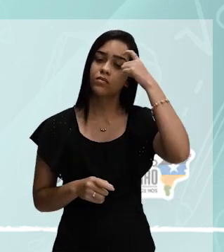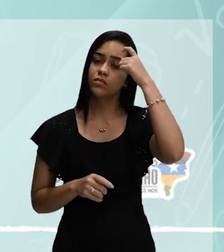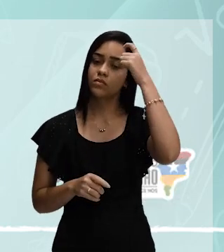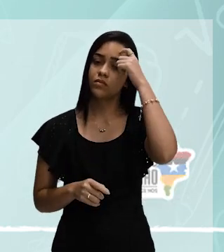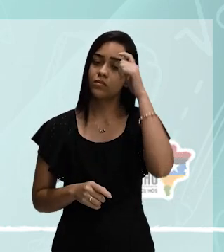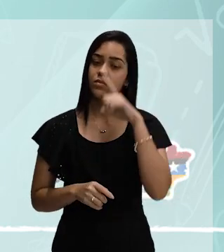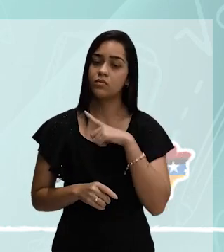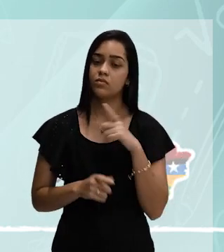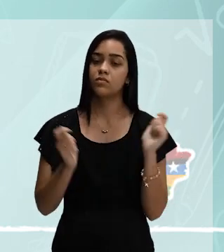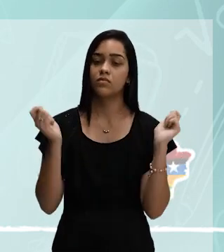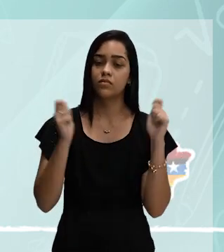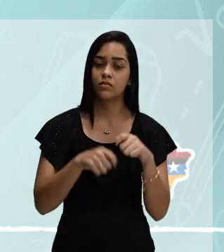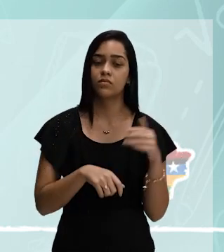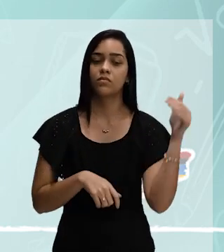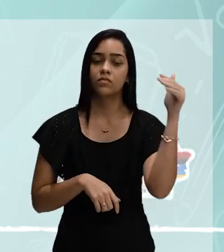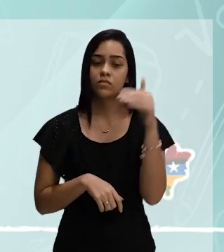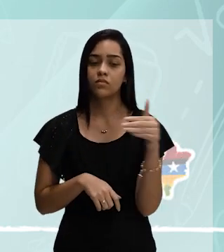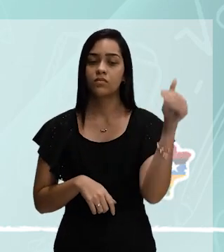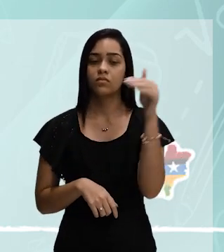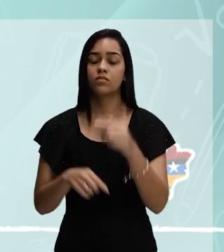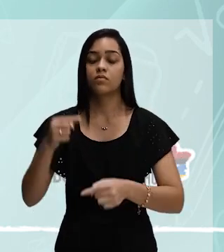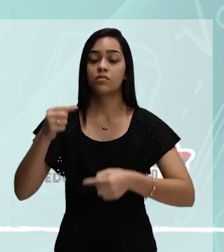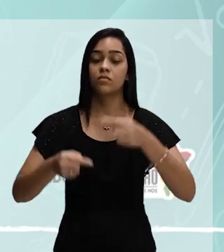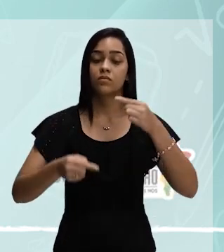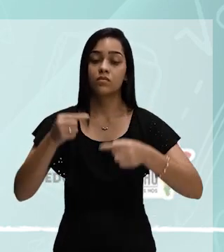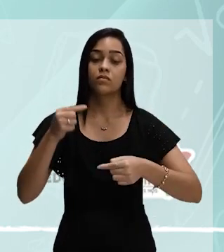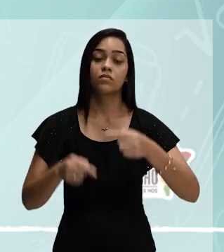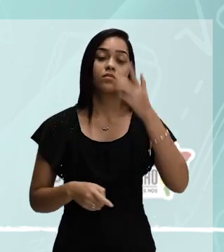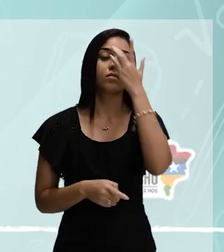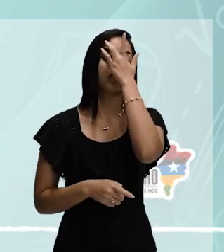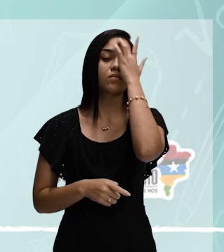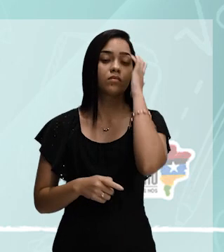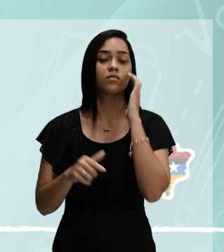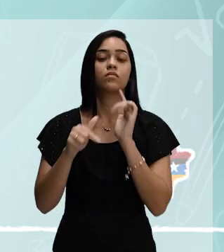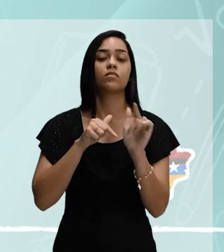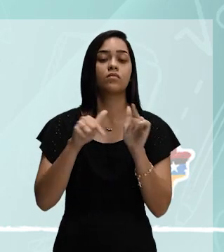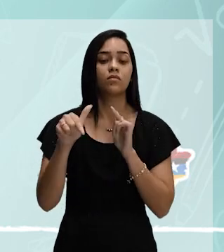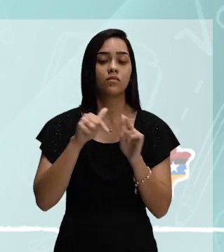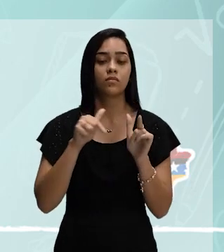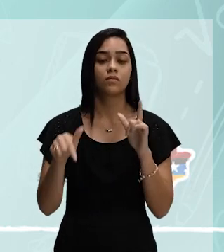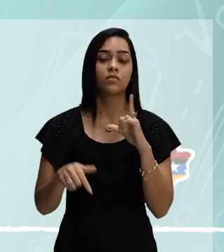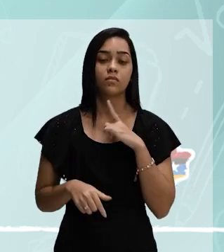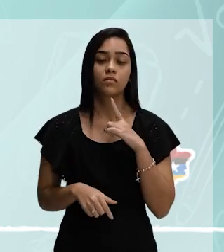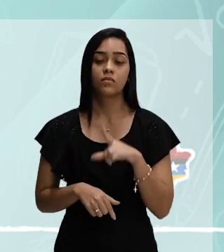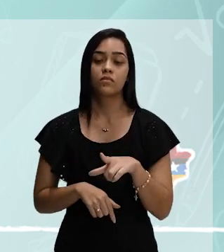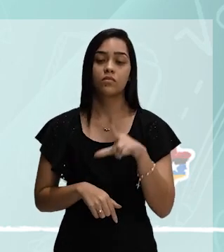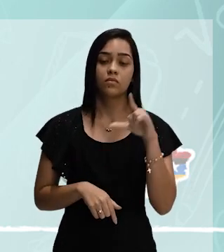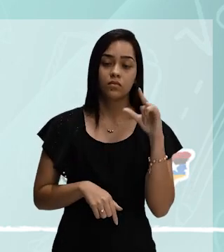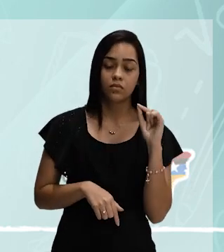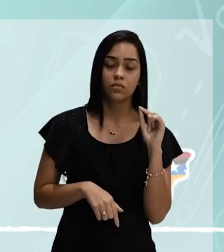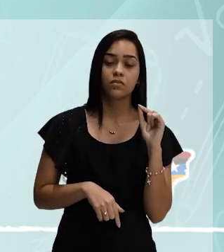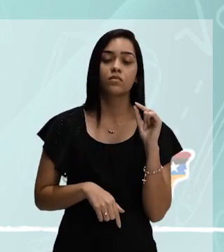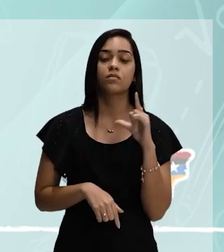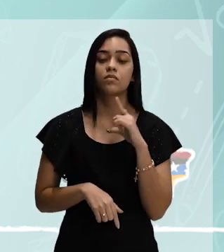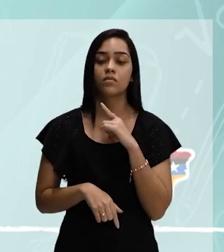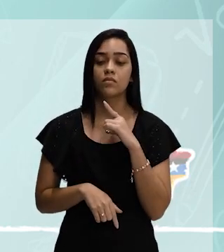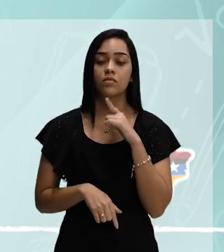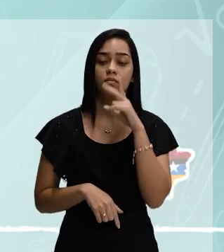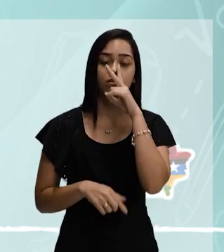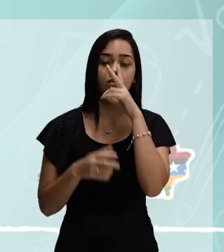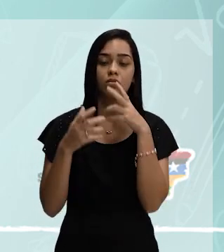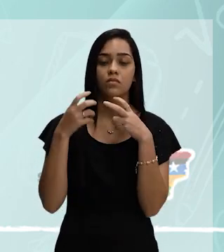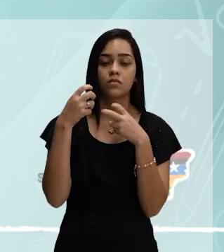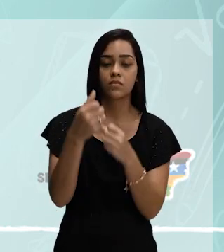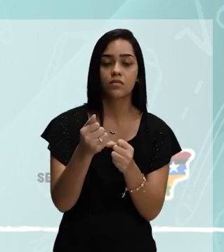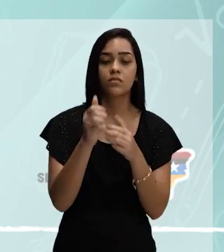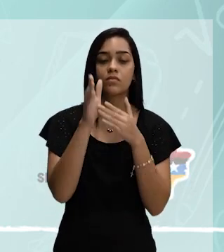que, além da capacidade de participação política, os trabalhadores estavam aptos a tomar